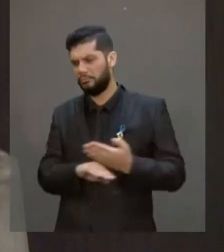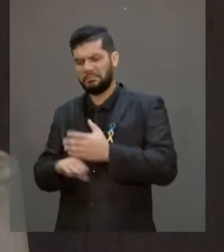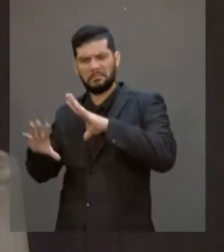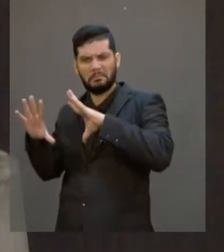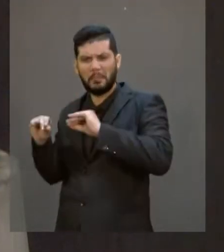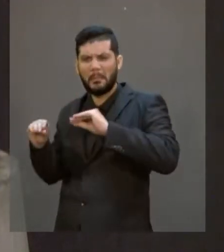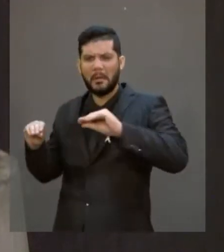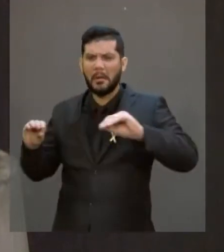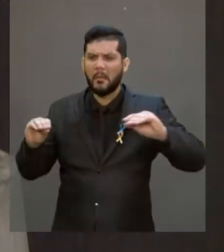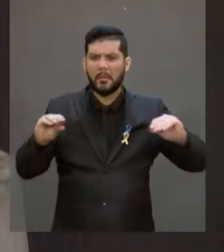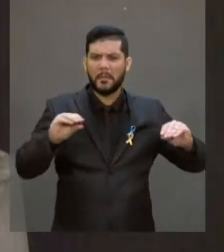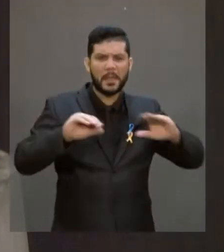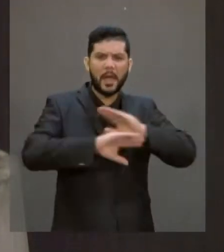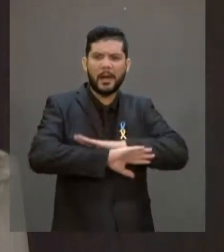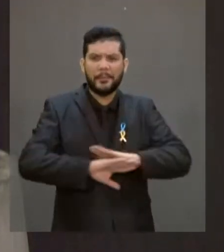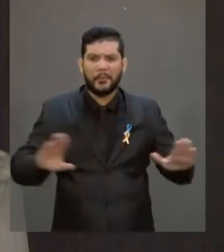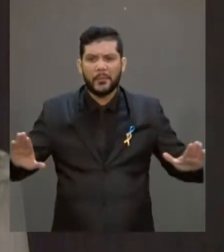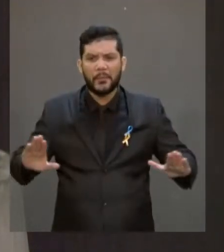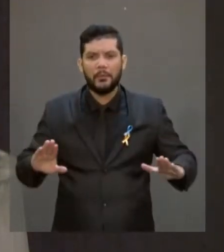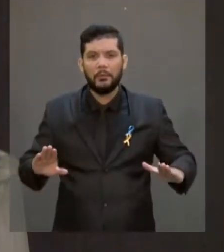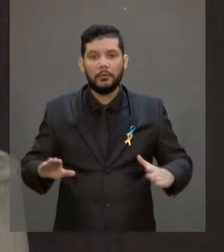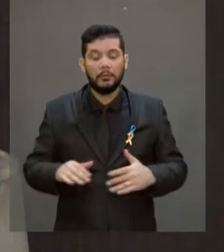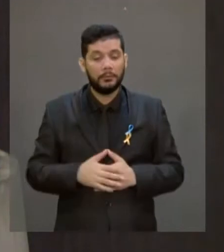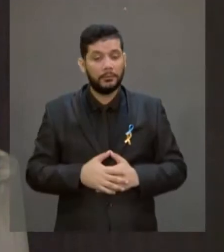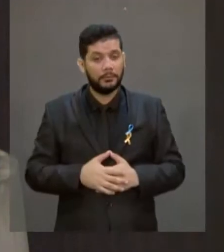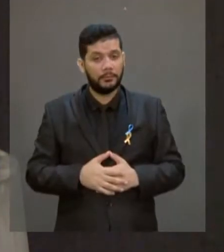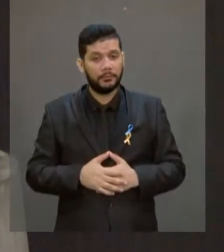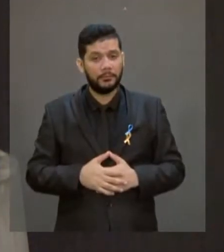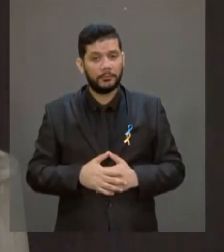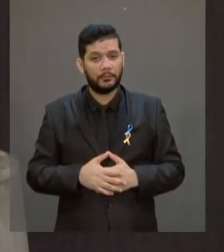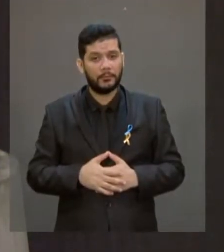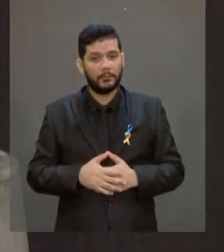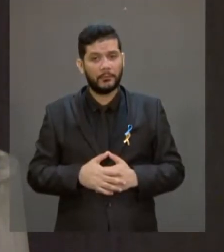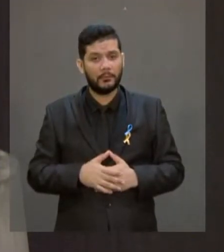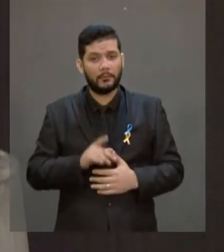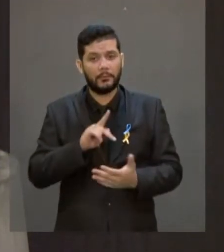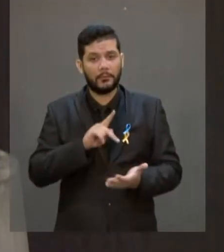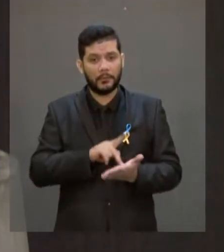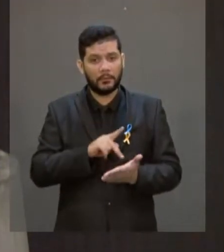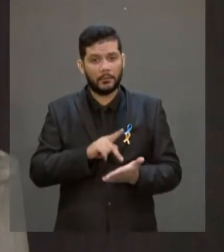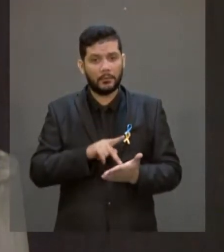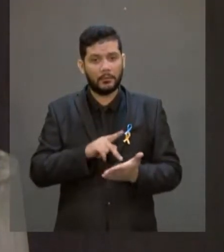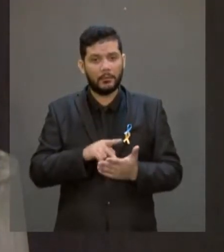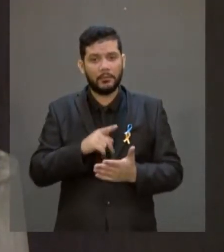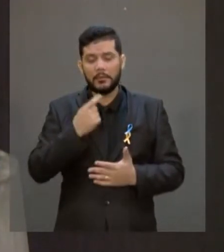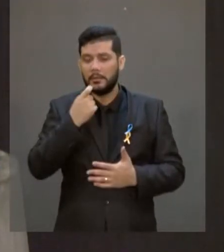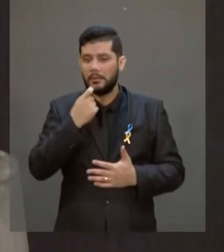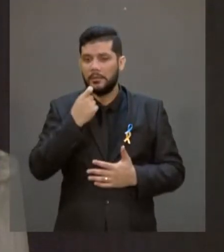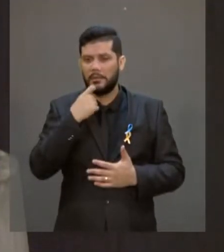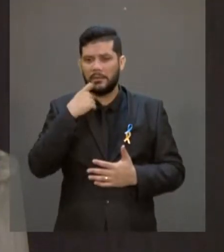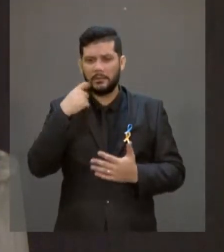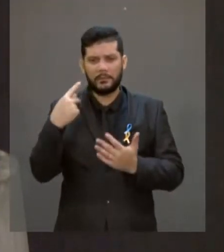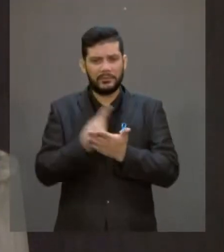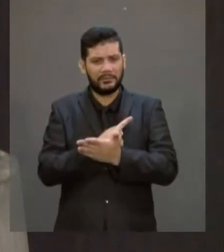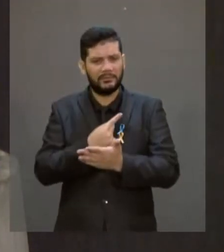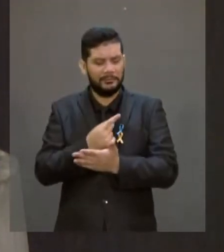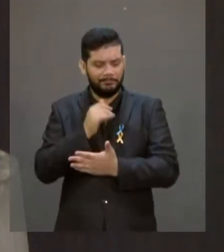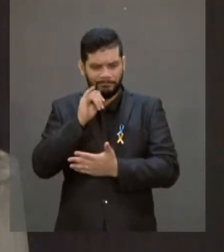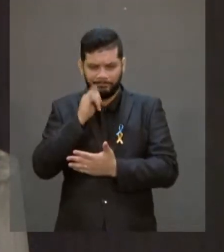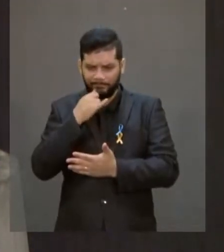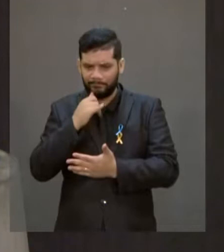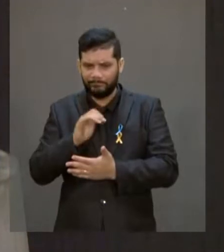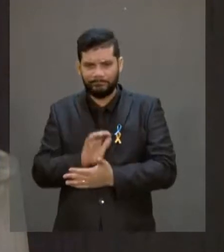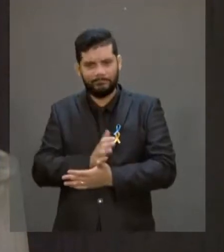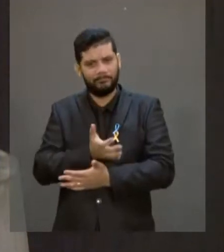São inúmeras. Veja, esse caso de sexta-feira, ele é trágico, mas ele se soma a uma série de outros.